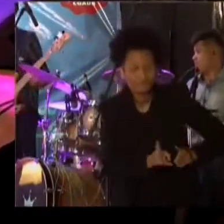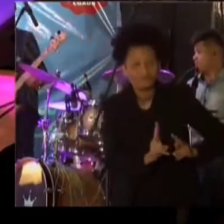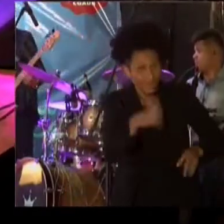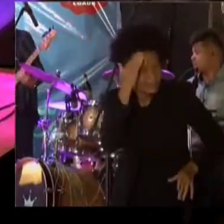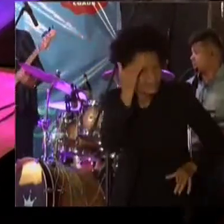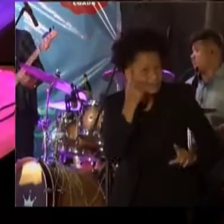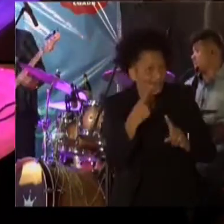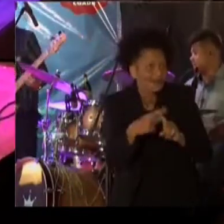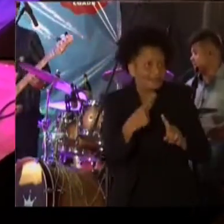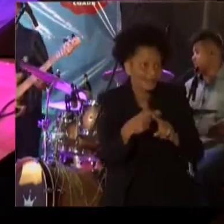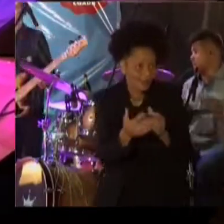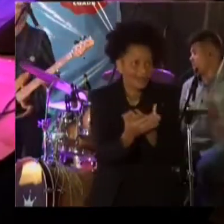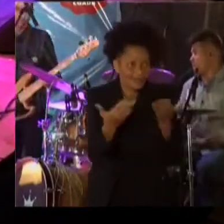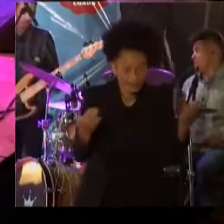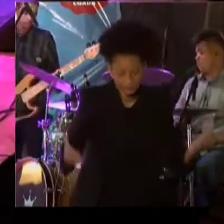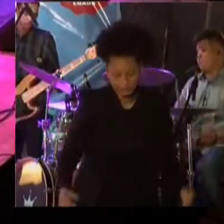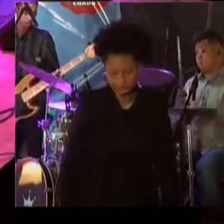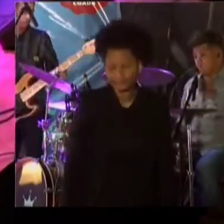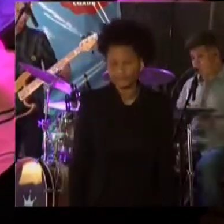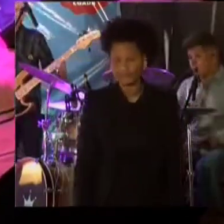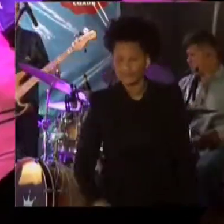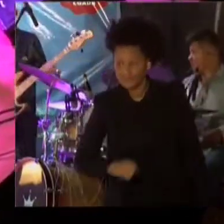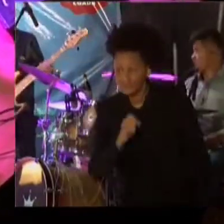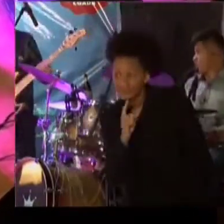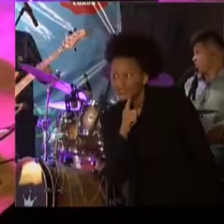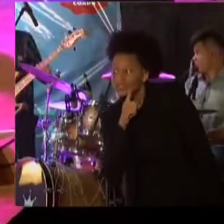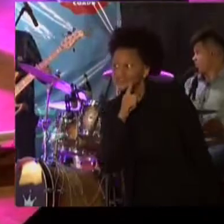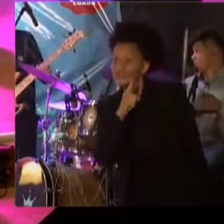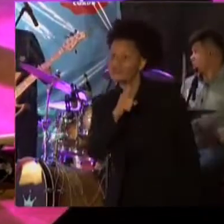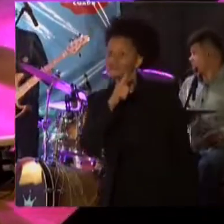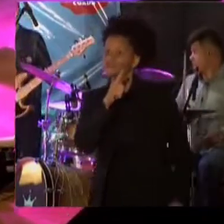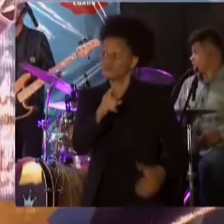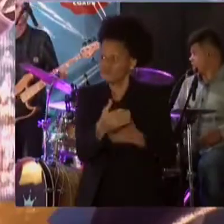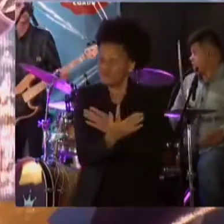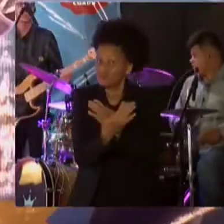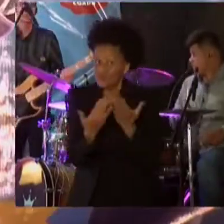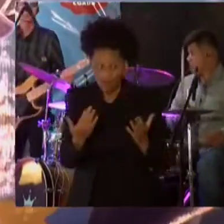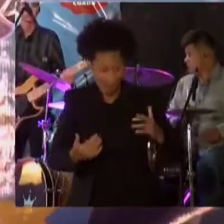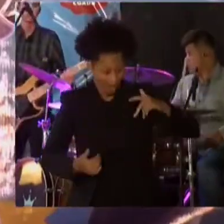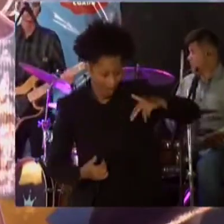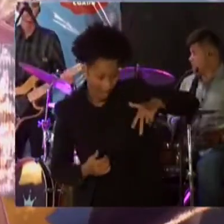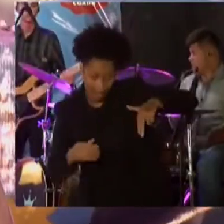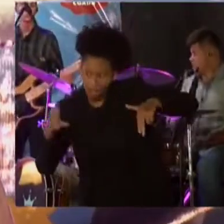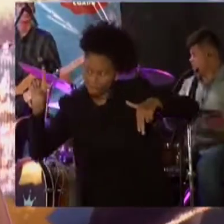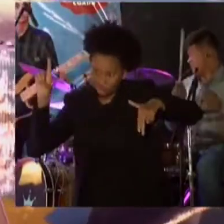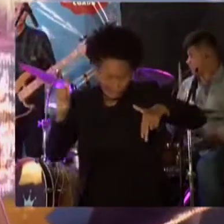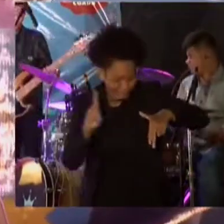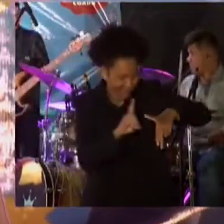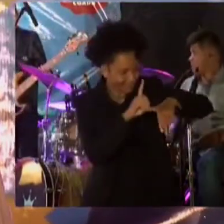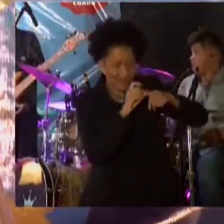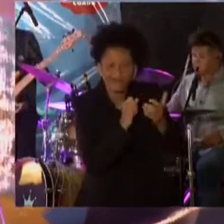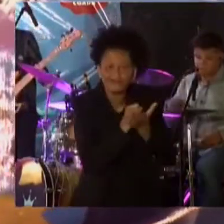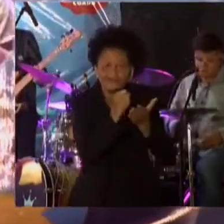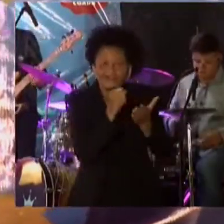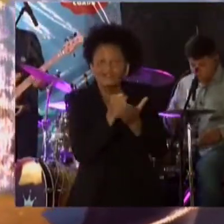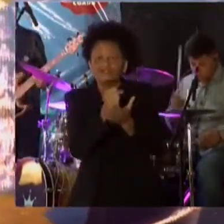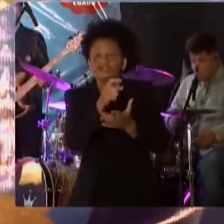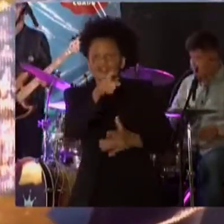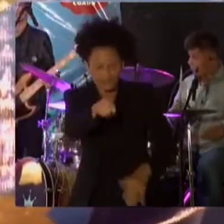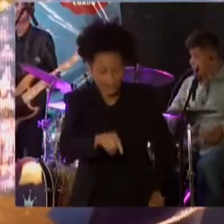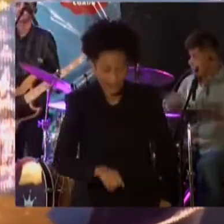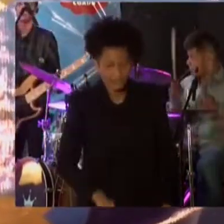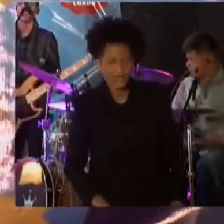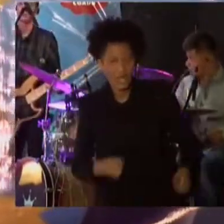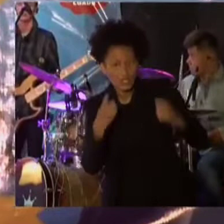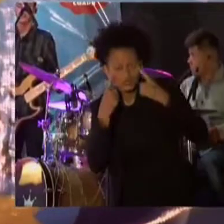Sabe por que ele tá mandando? Ó, você anda e eu te ajudo. Você chora,